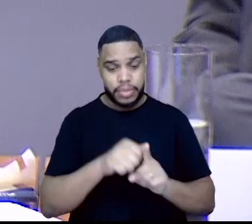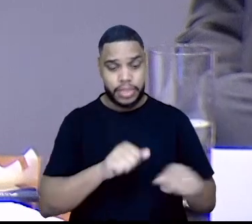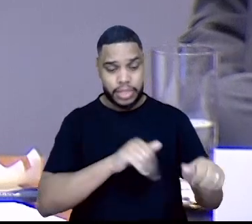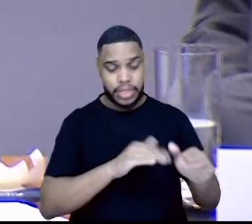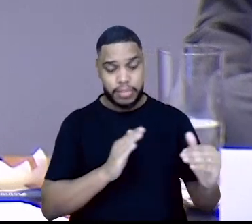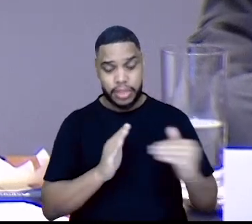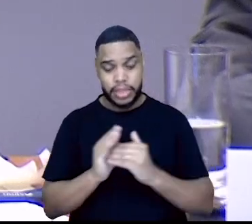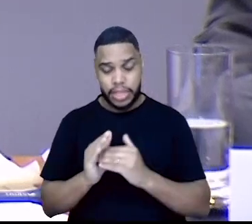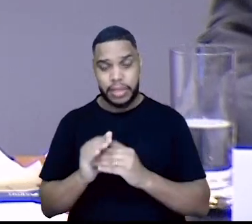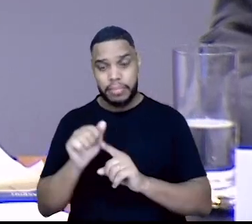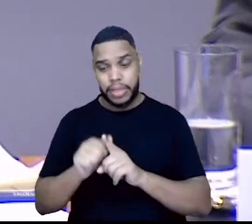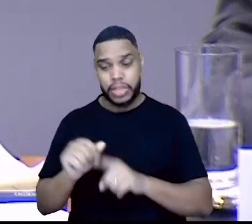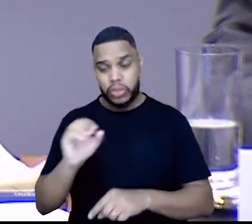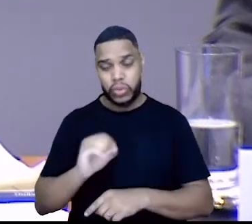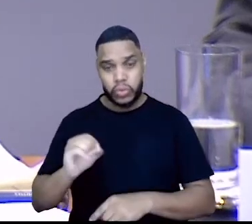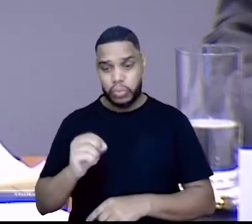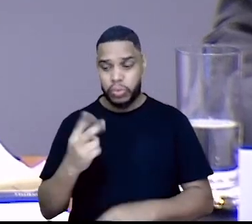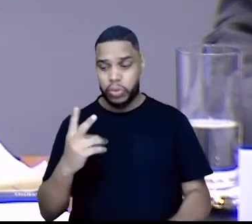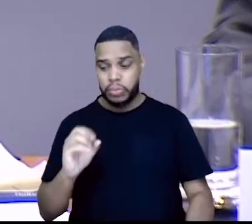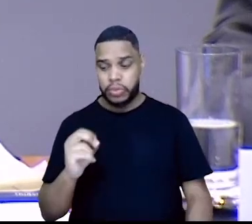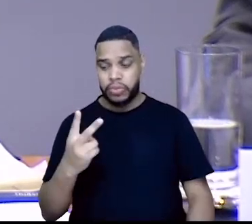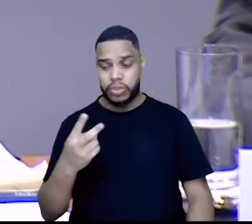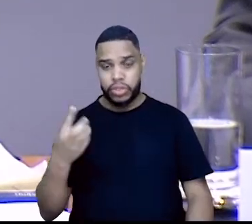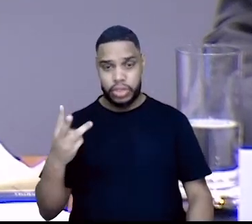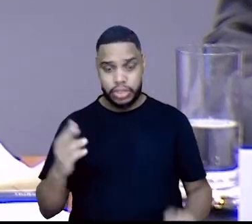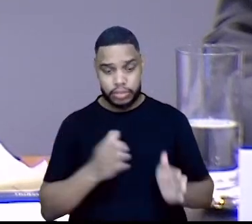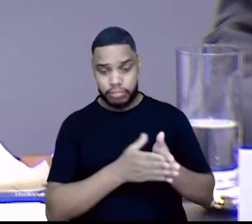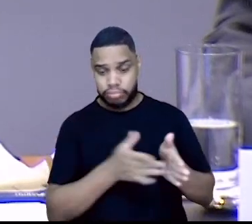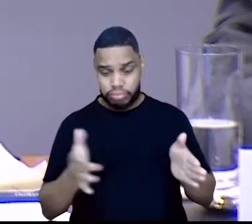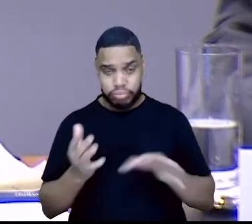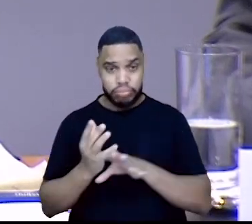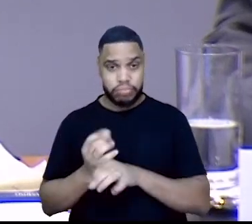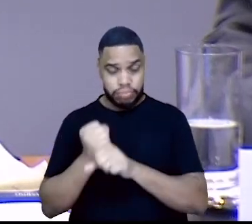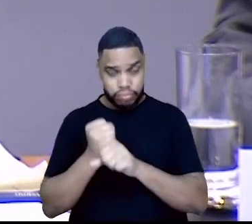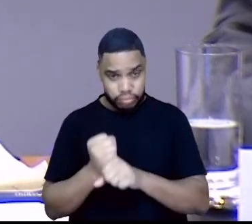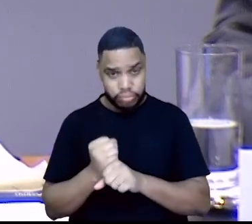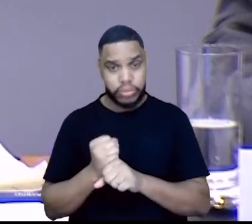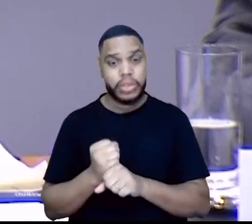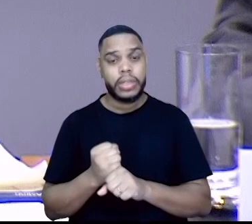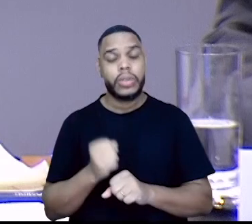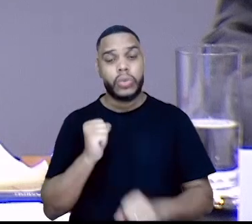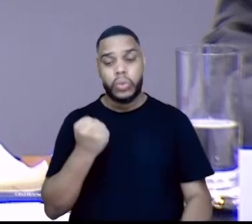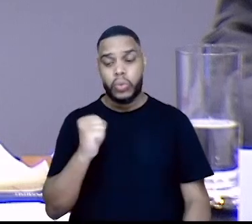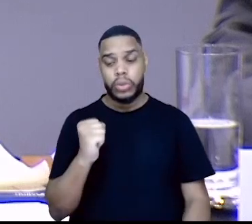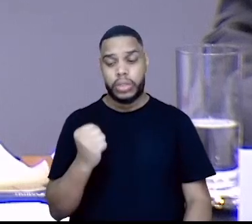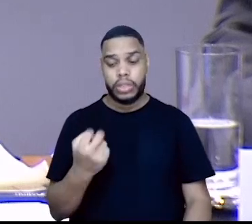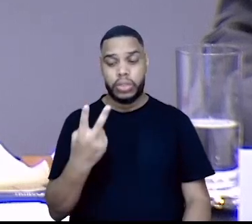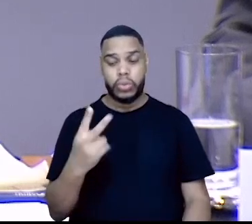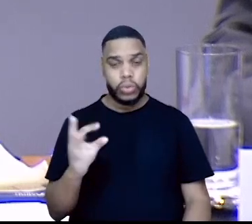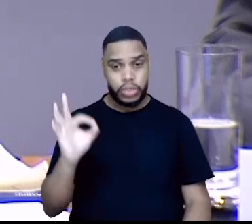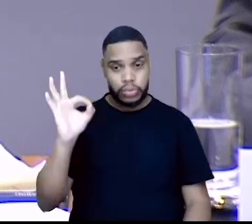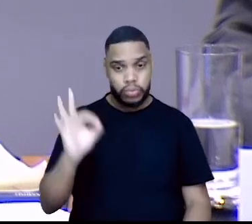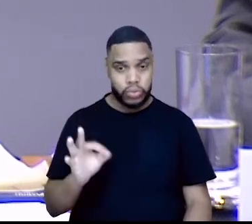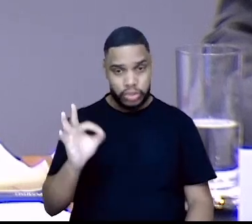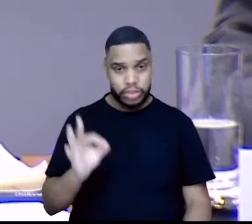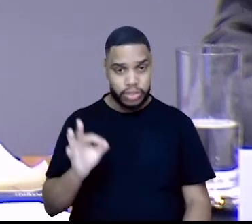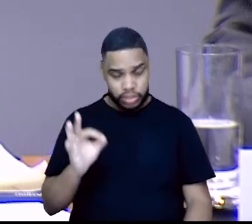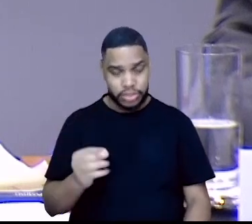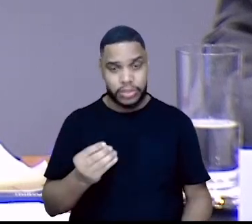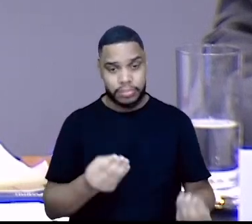outubro de 23, negou seguimento a 82% dos